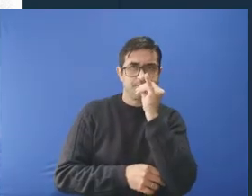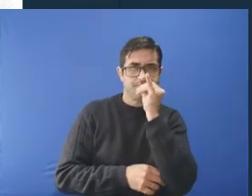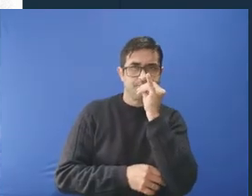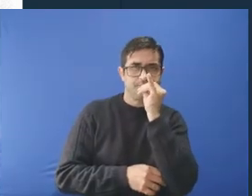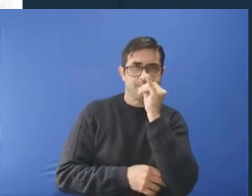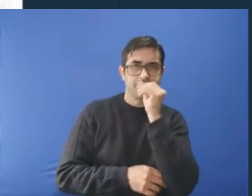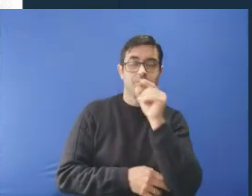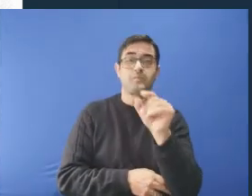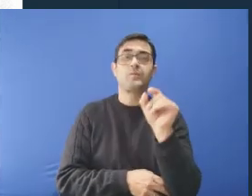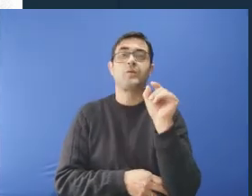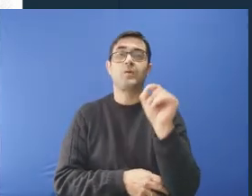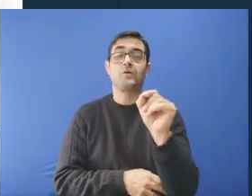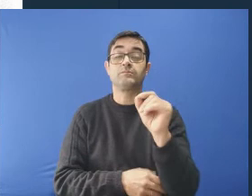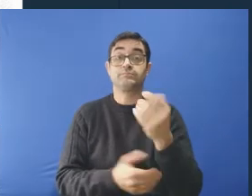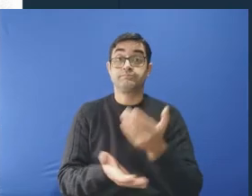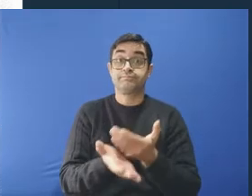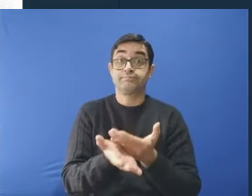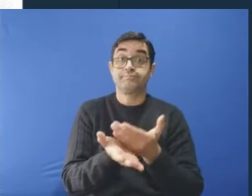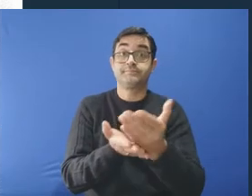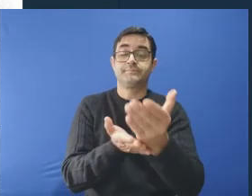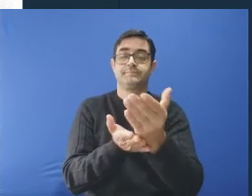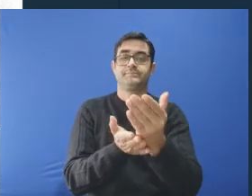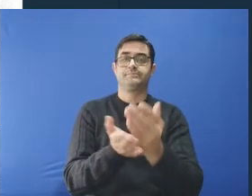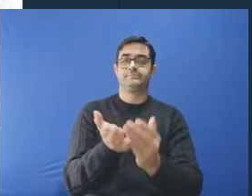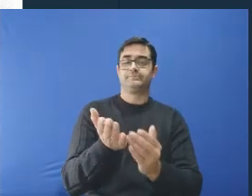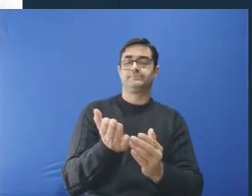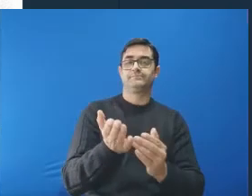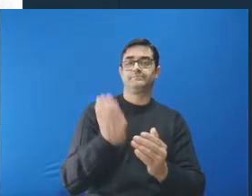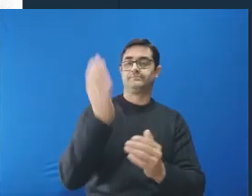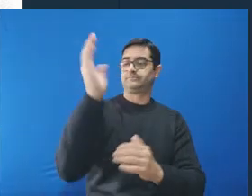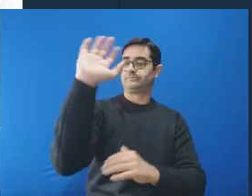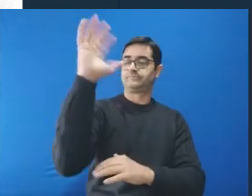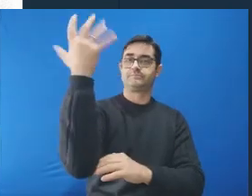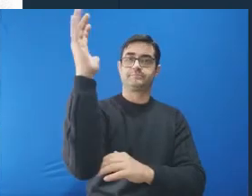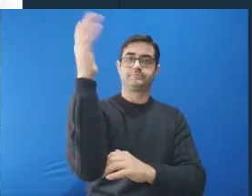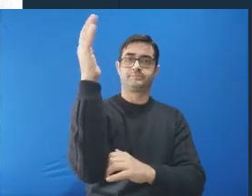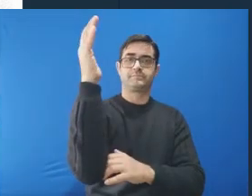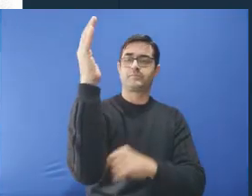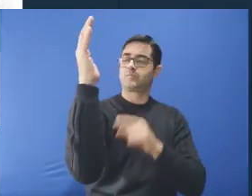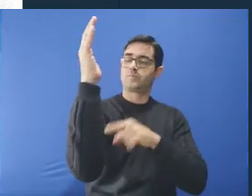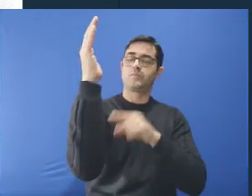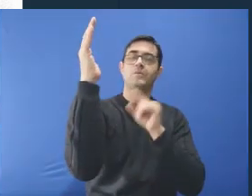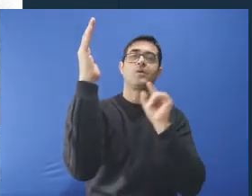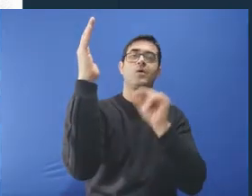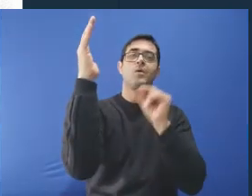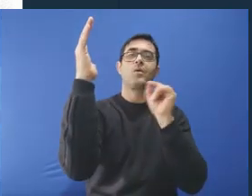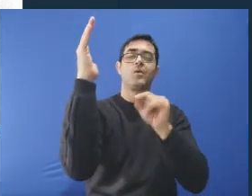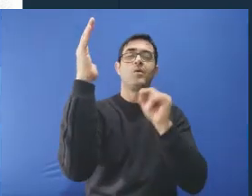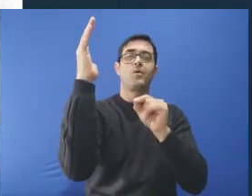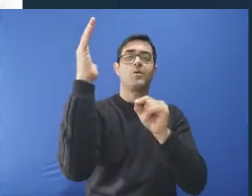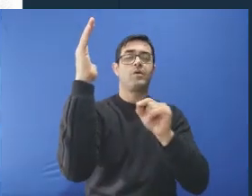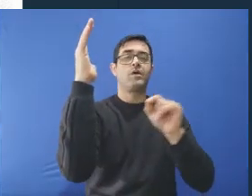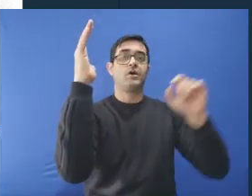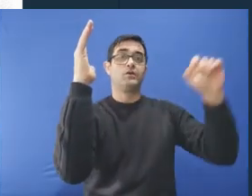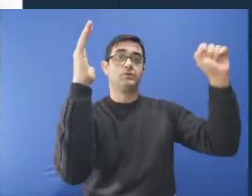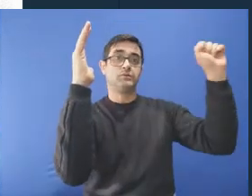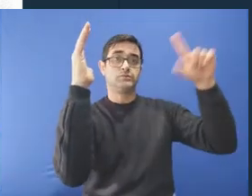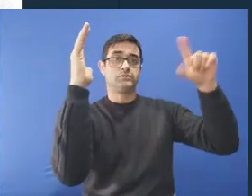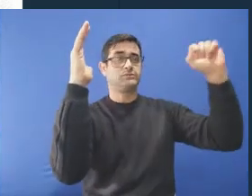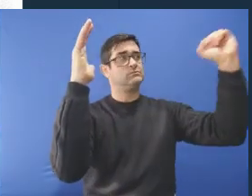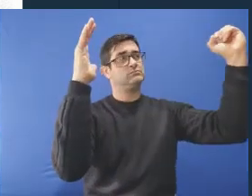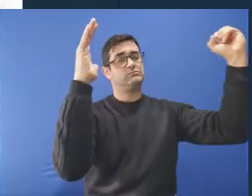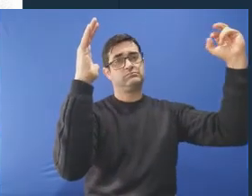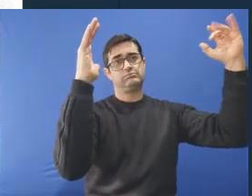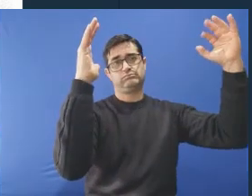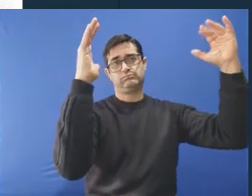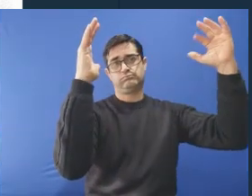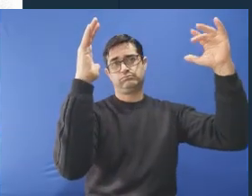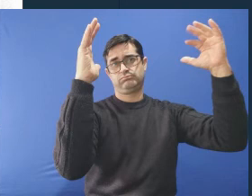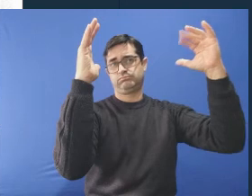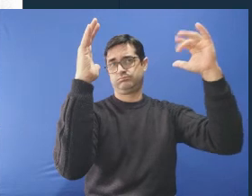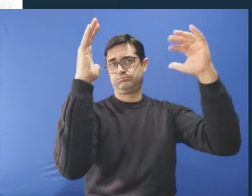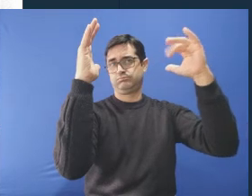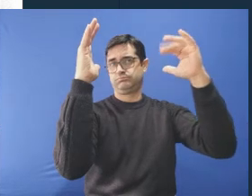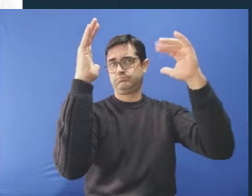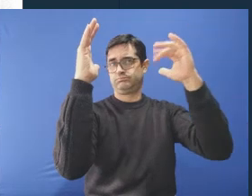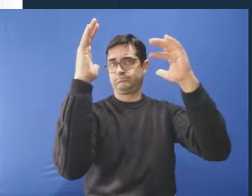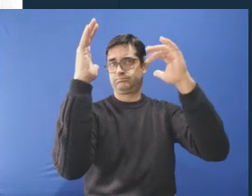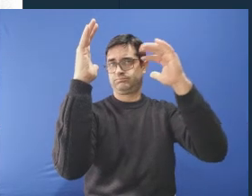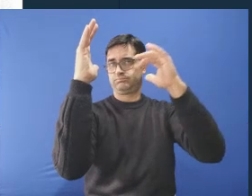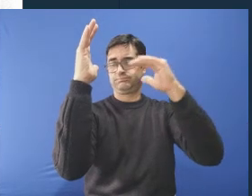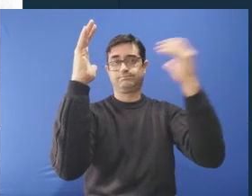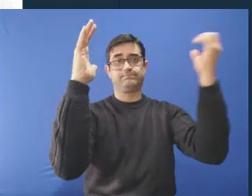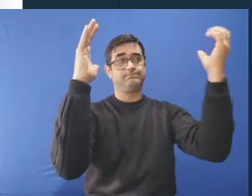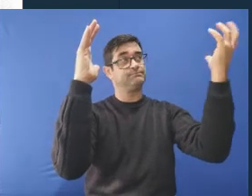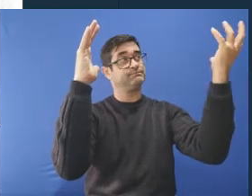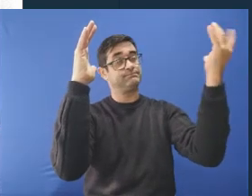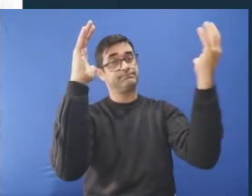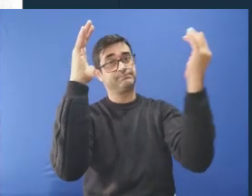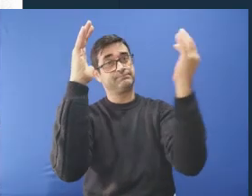os organismos fotossintetizantes, os organismos que são produtores, eles recebem uma quantidade de luz que vem do Sol.